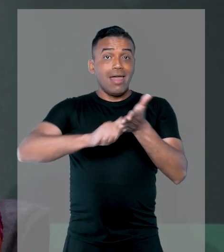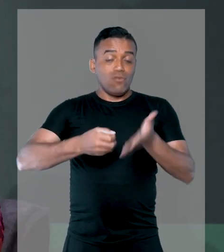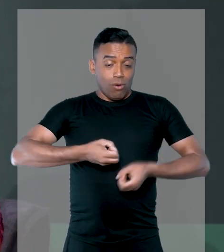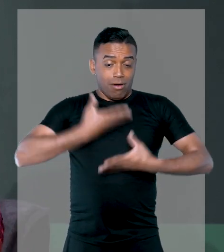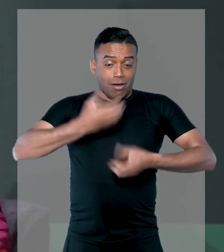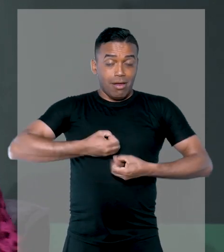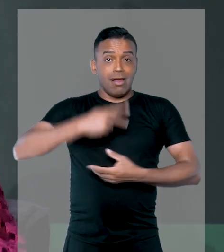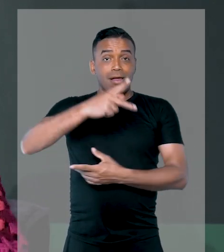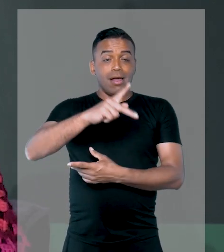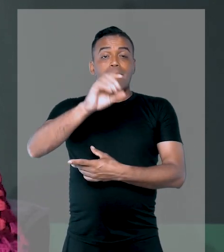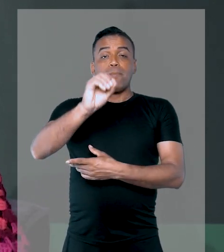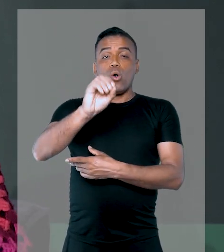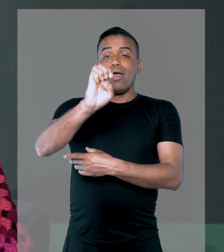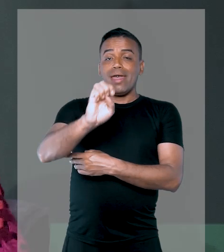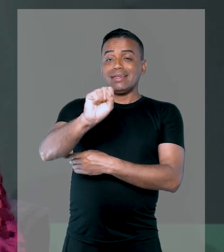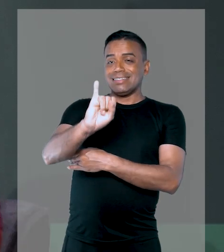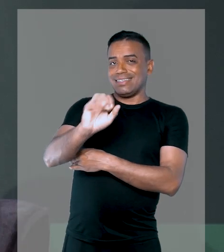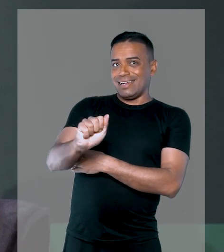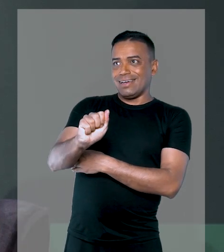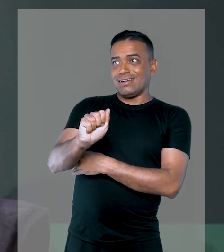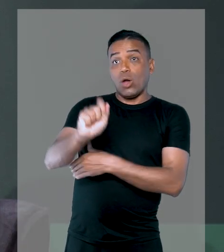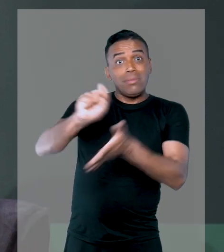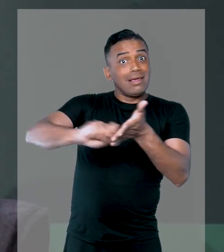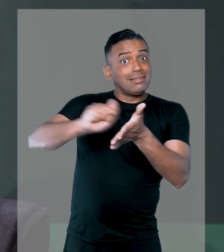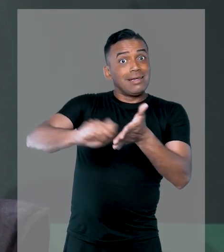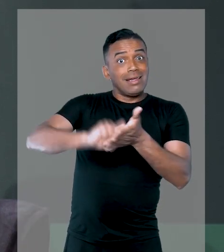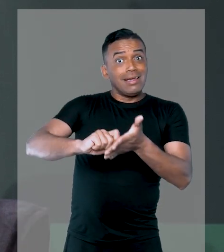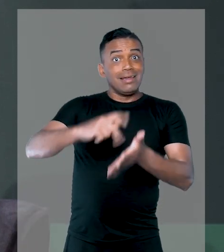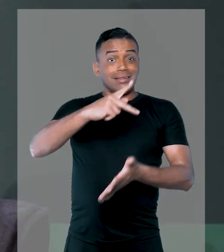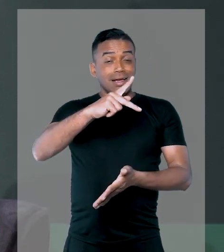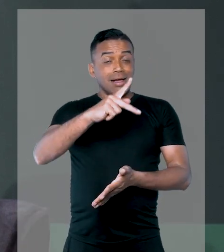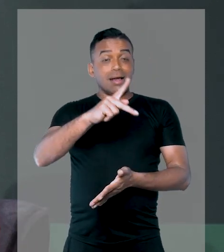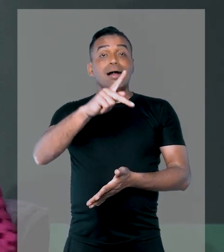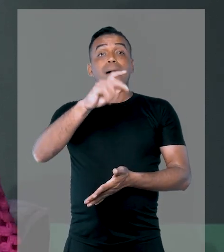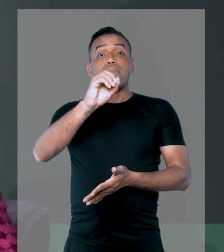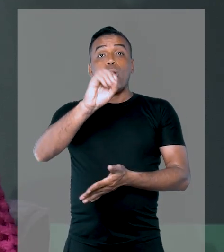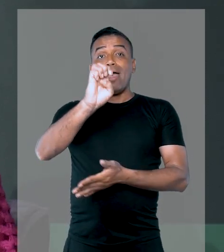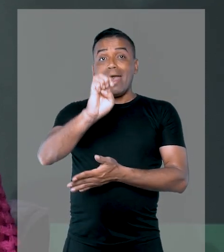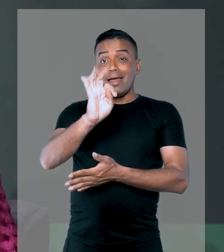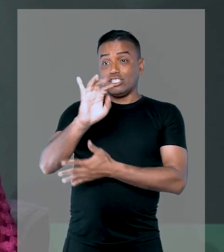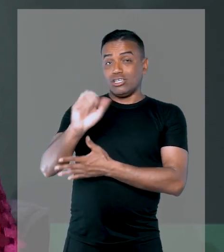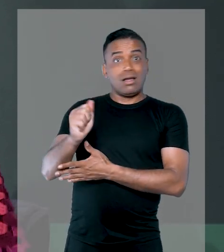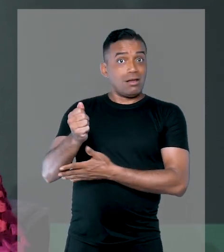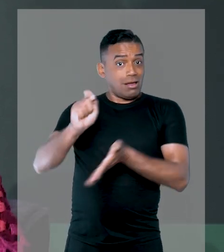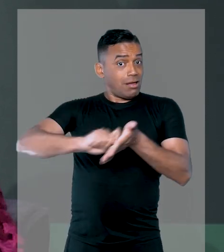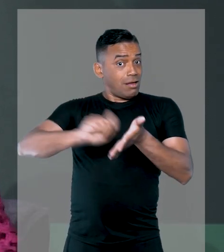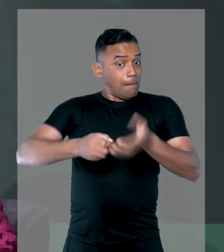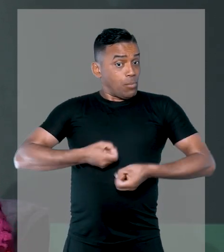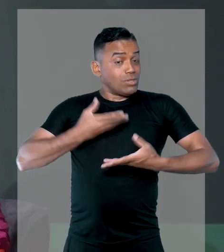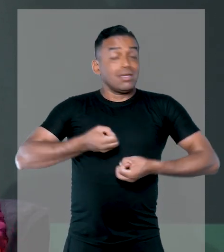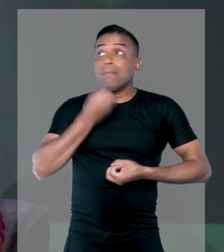todo dia. E eu acho que a minha escrita poética é muito boa. E é uma coisa que eu gosto muito.